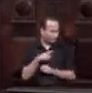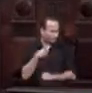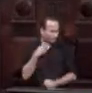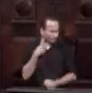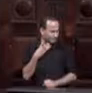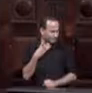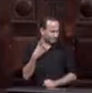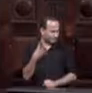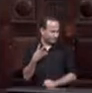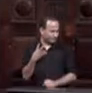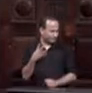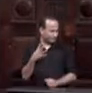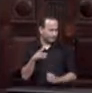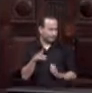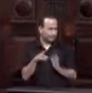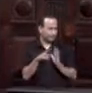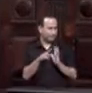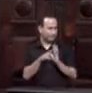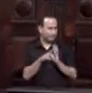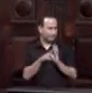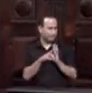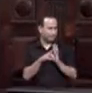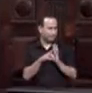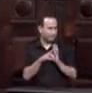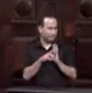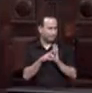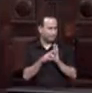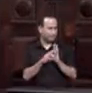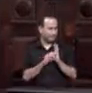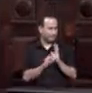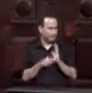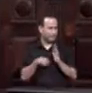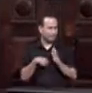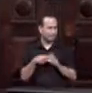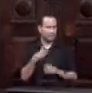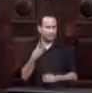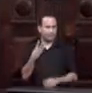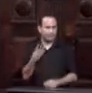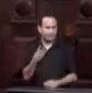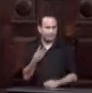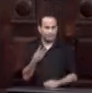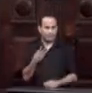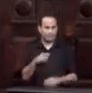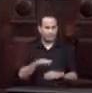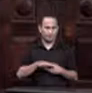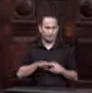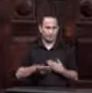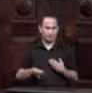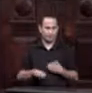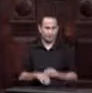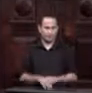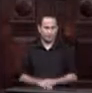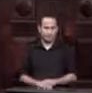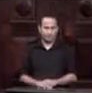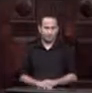4 destaques. Eu destaquei 3 da bancada e destaquei uma emenda do deputado